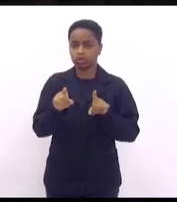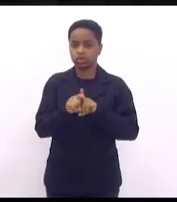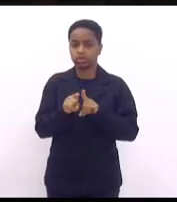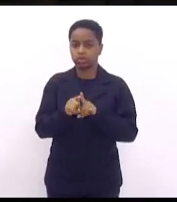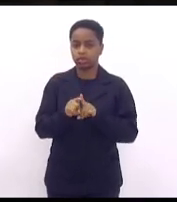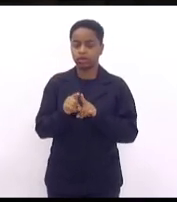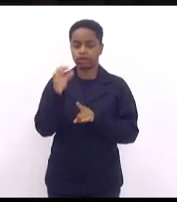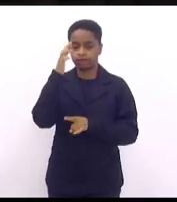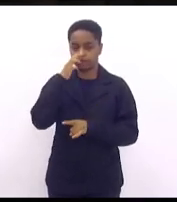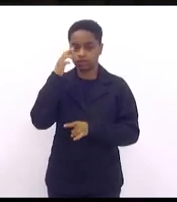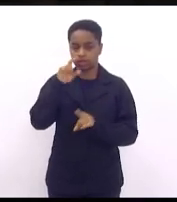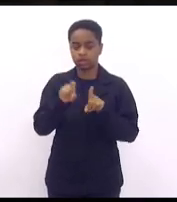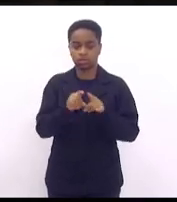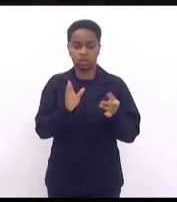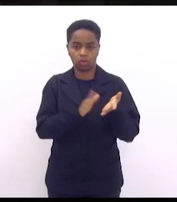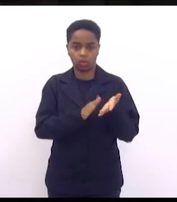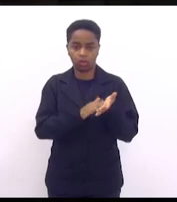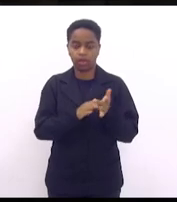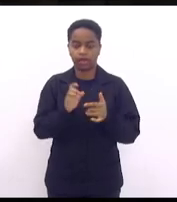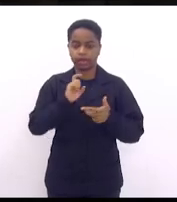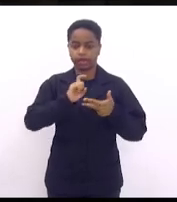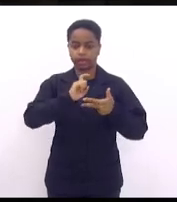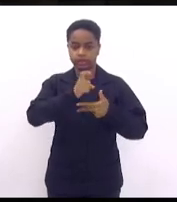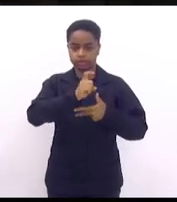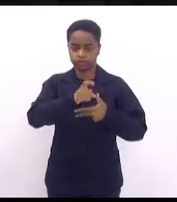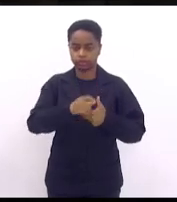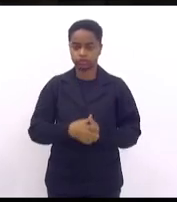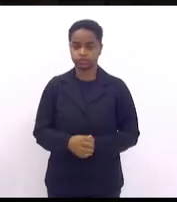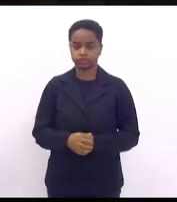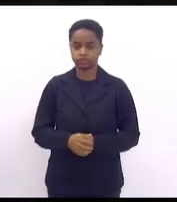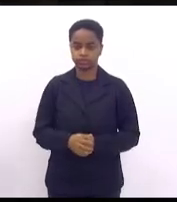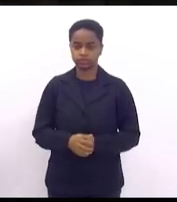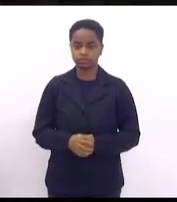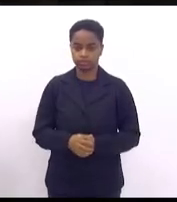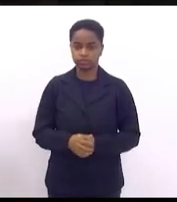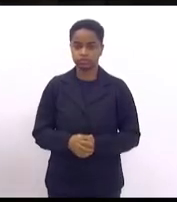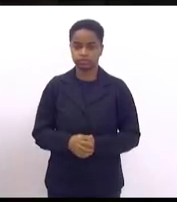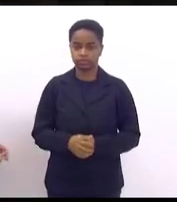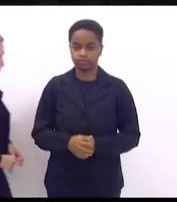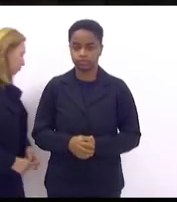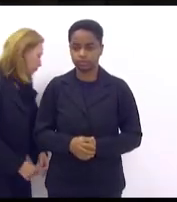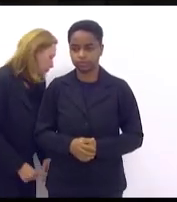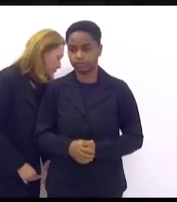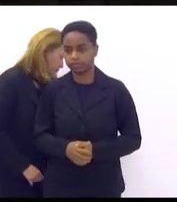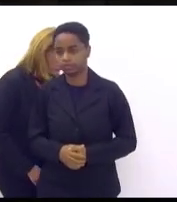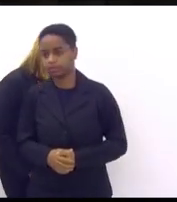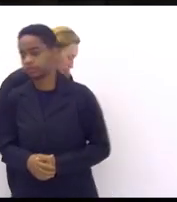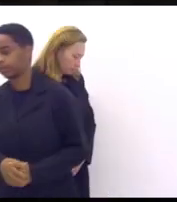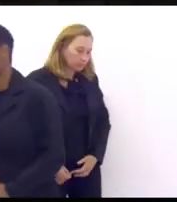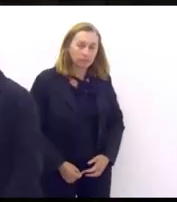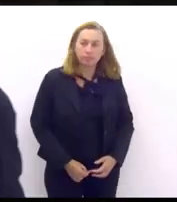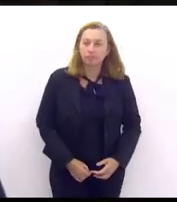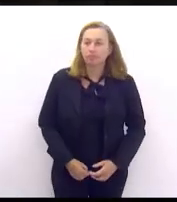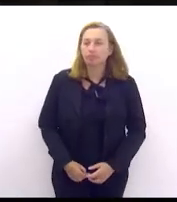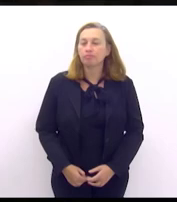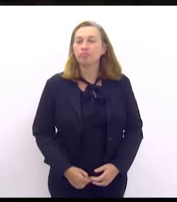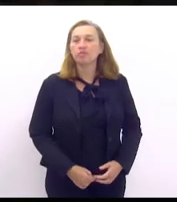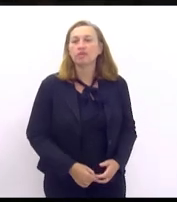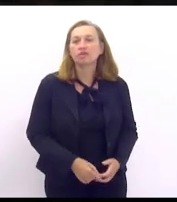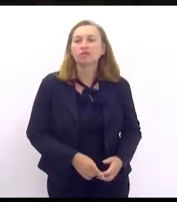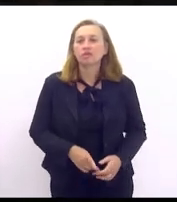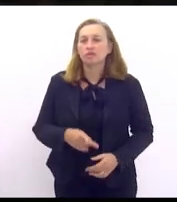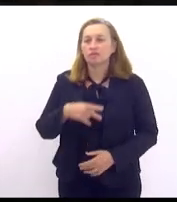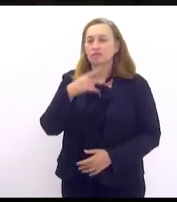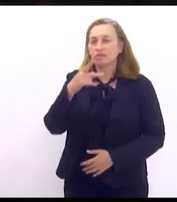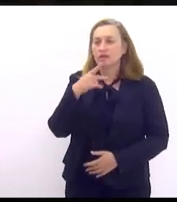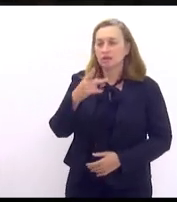fiscalizar e cobrar o Poder Executivo. E aí eu queria colocar... a partir do momento também dessas contradições